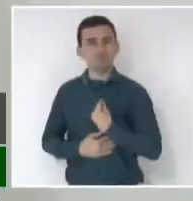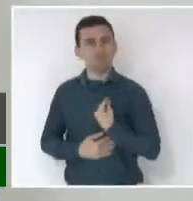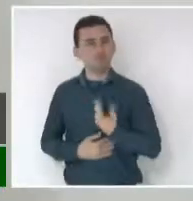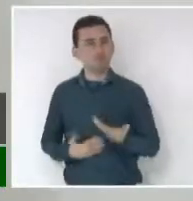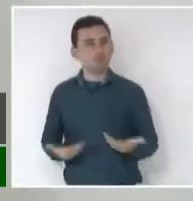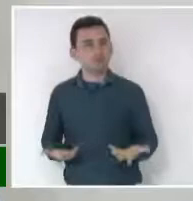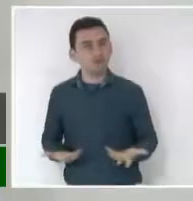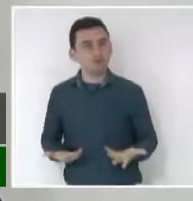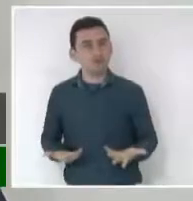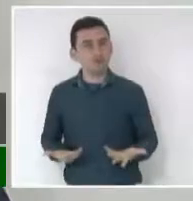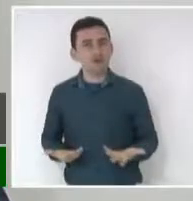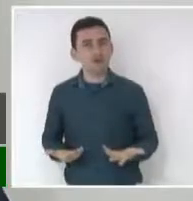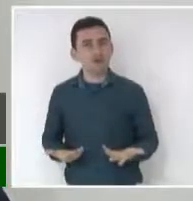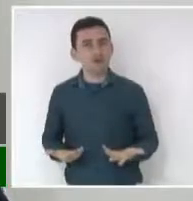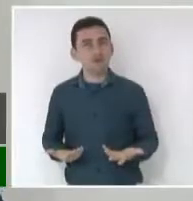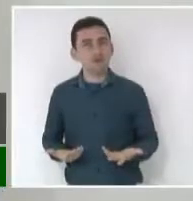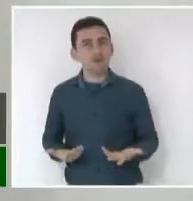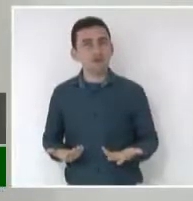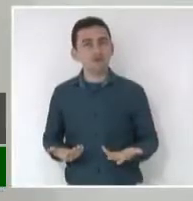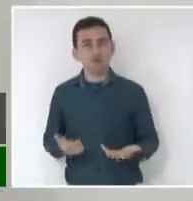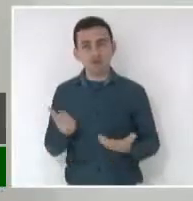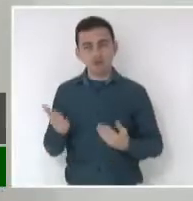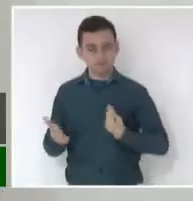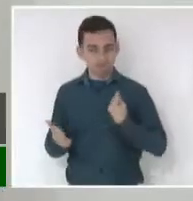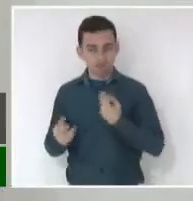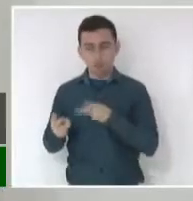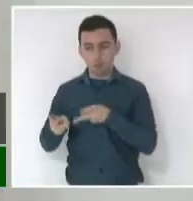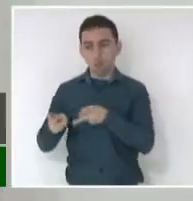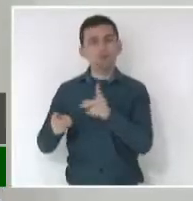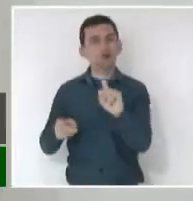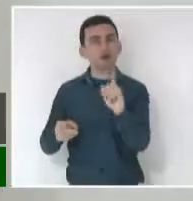Que não permite que a vida possa acontecer?